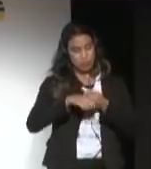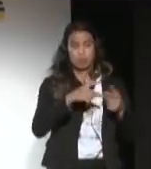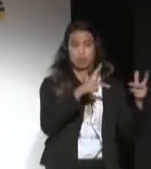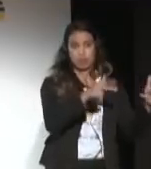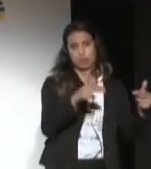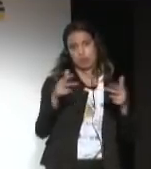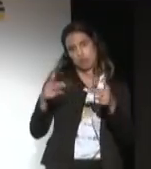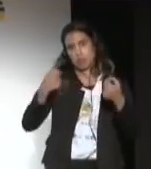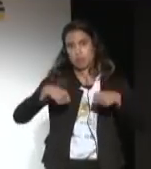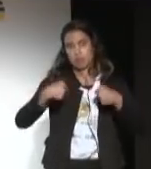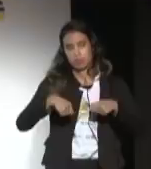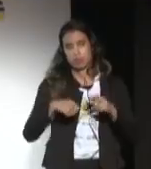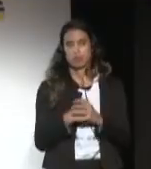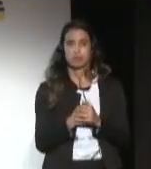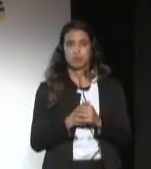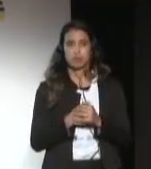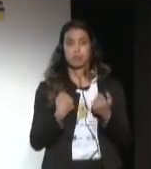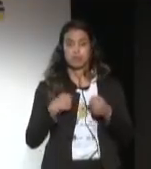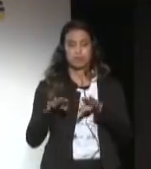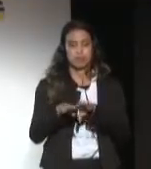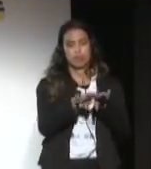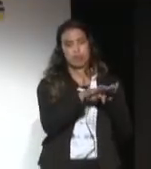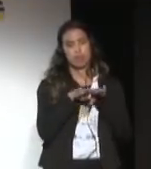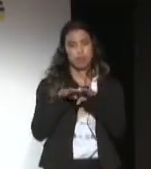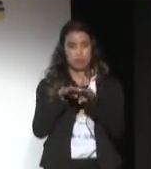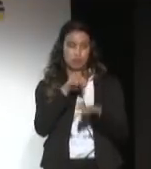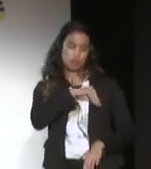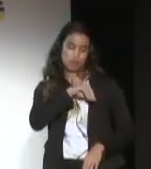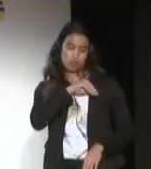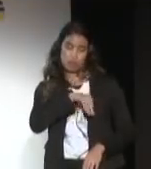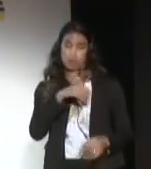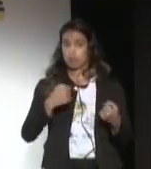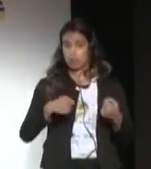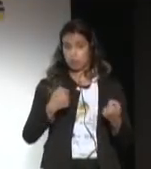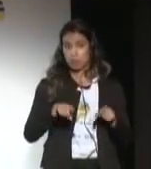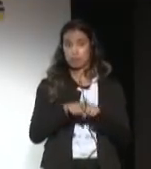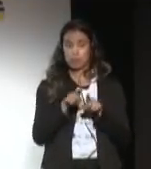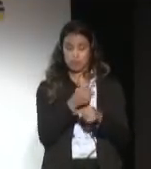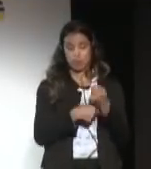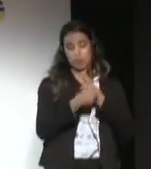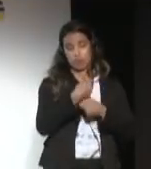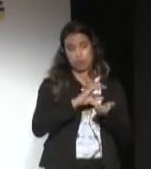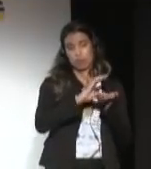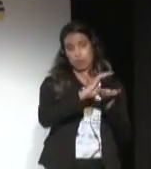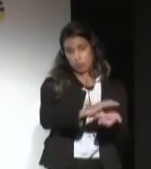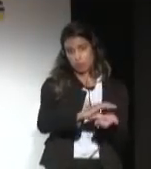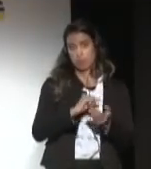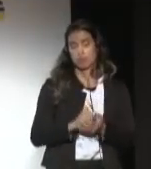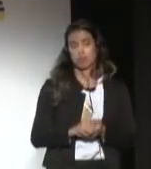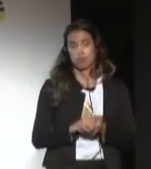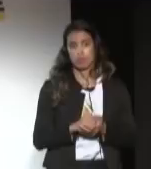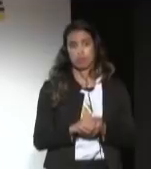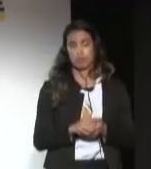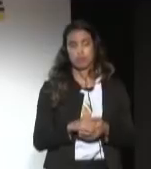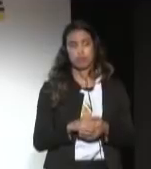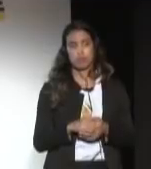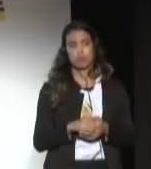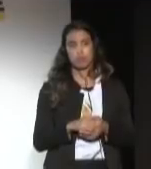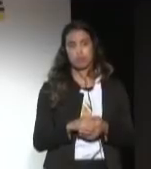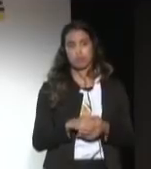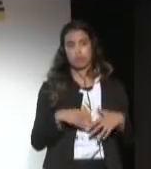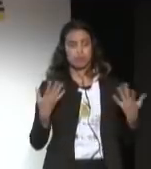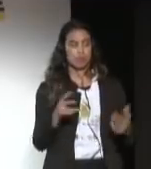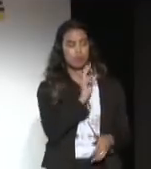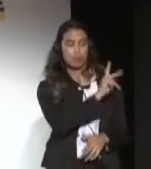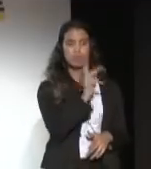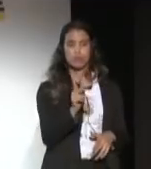A gente precisa ter igualdade nos salários e no financiamento. Então, não é suficiente simplesmente preparar